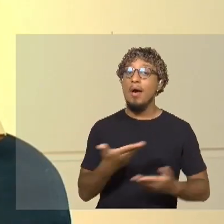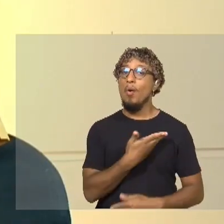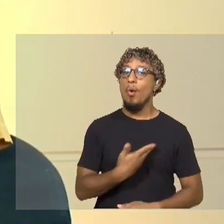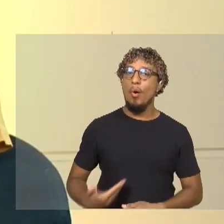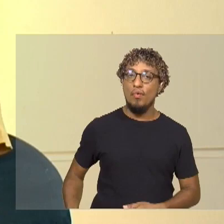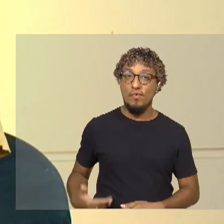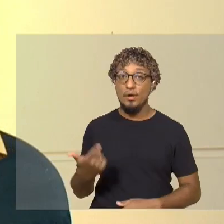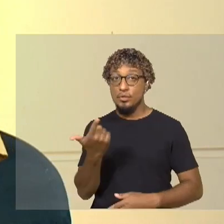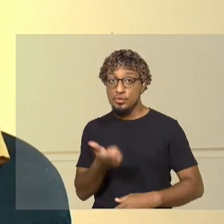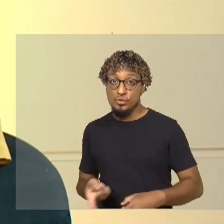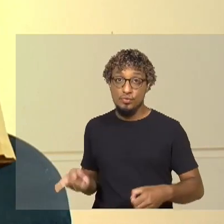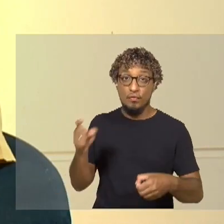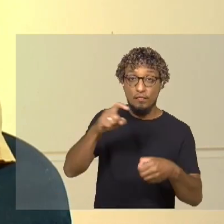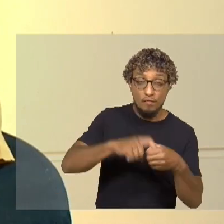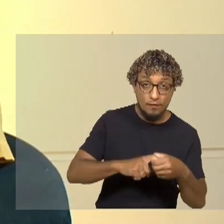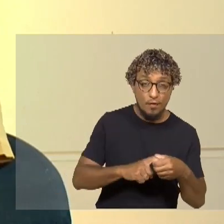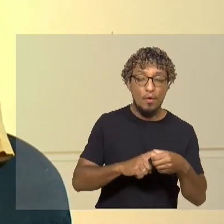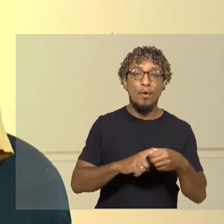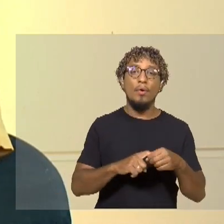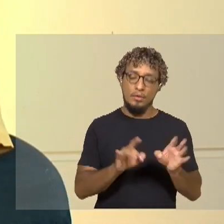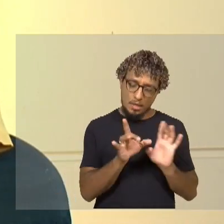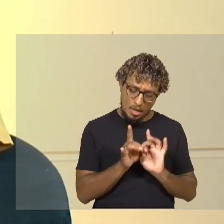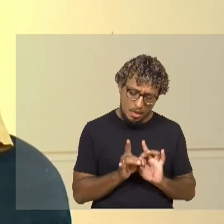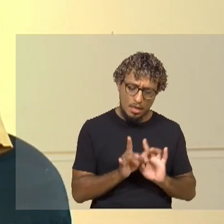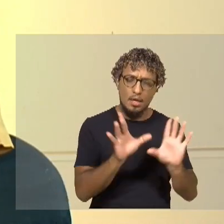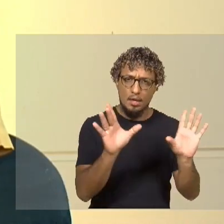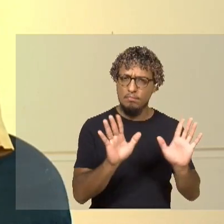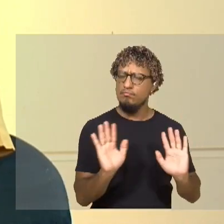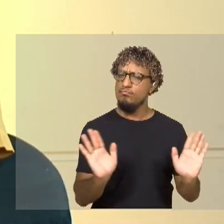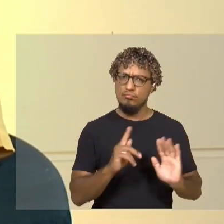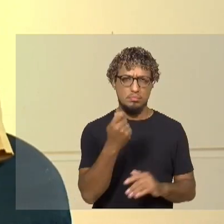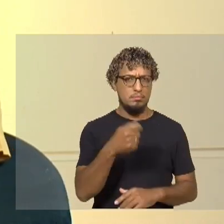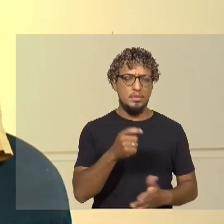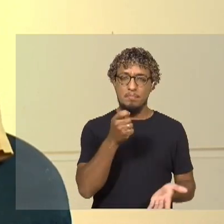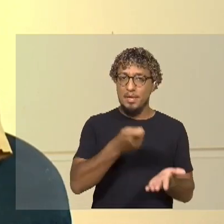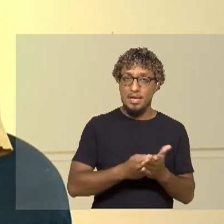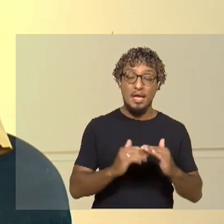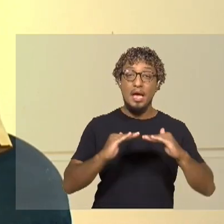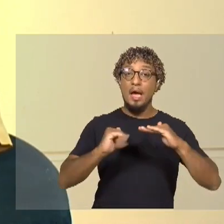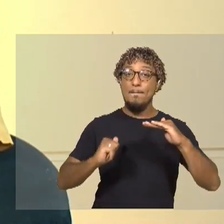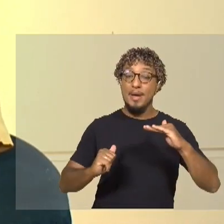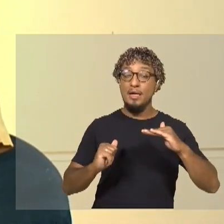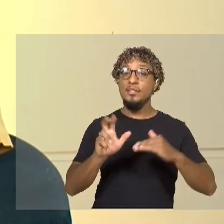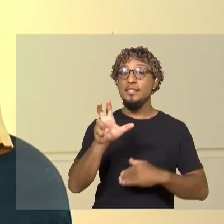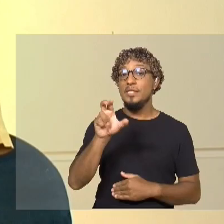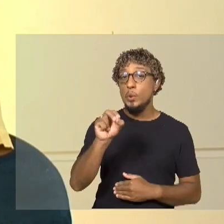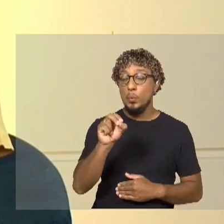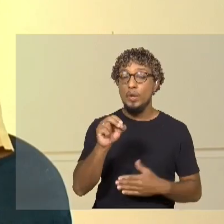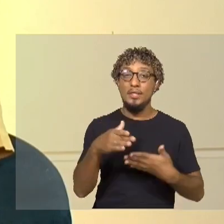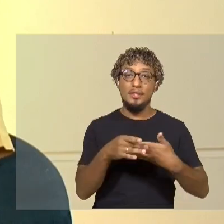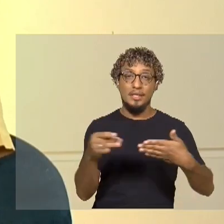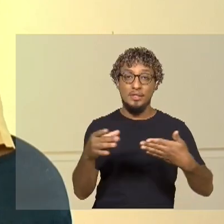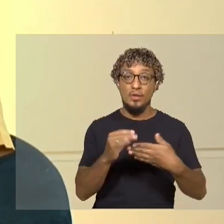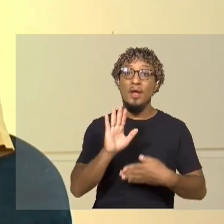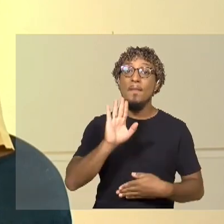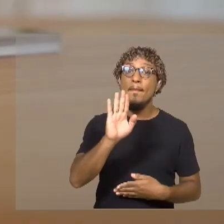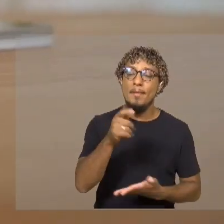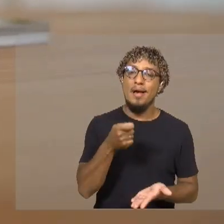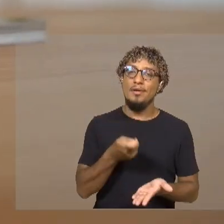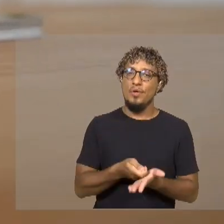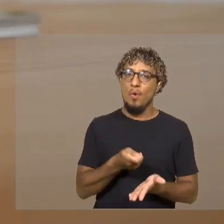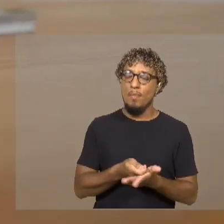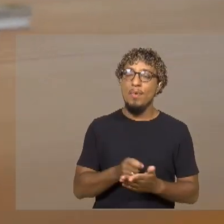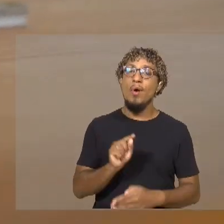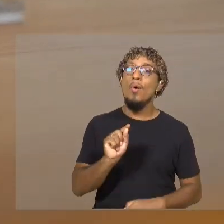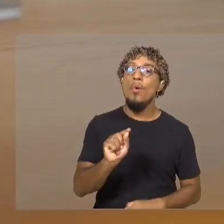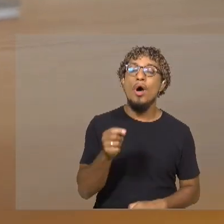Receita Federal, restabeleceu a isenção para compras pela internet abaixo de 50 dólares, mas está exigindo